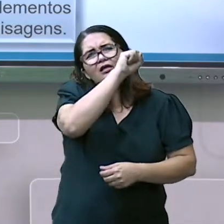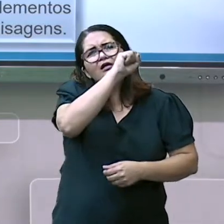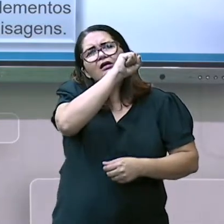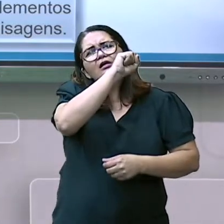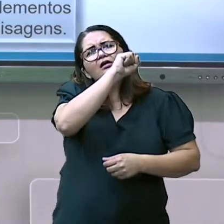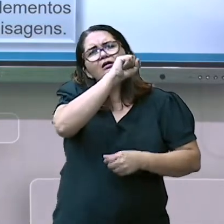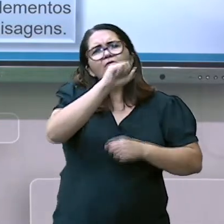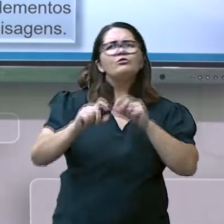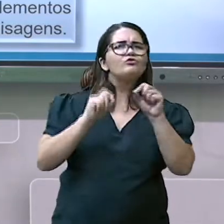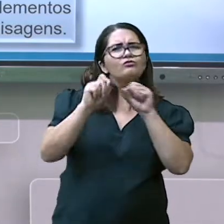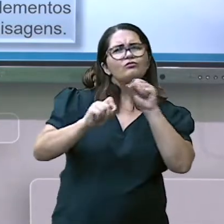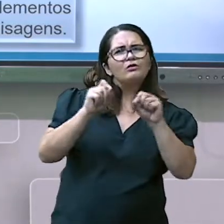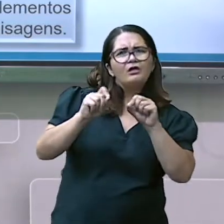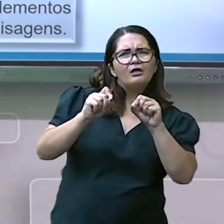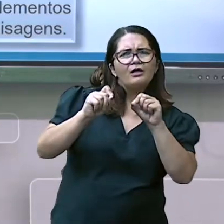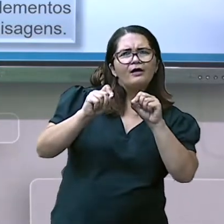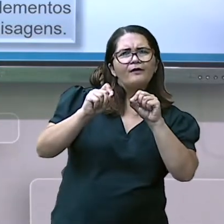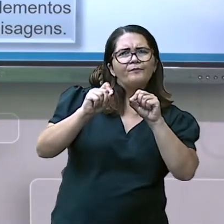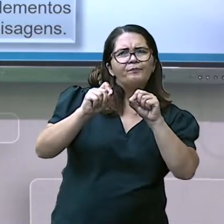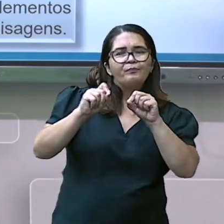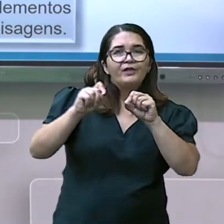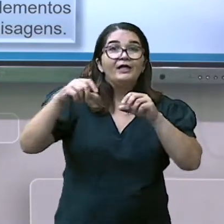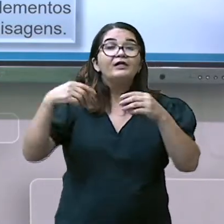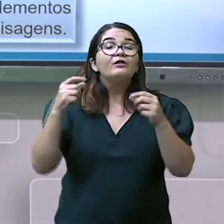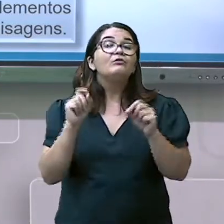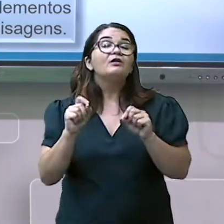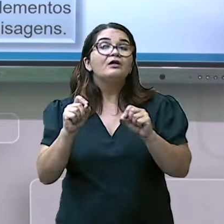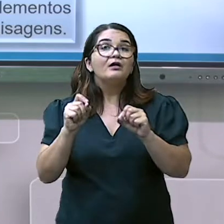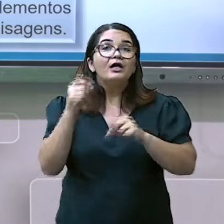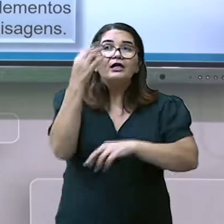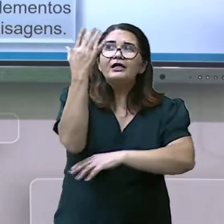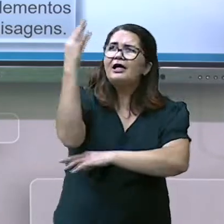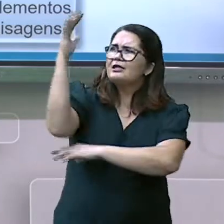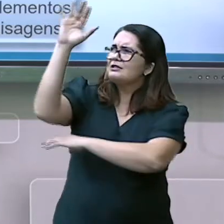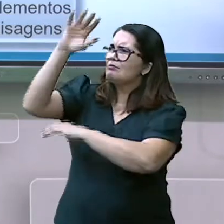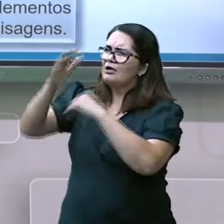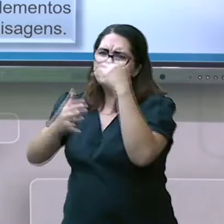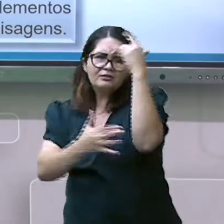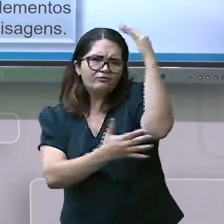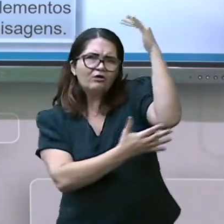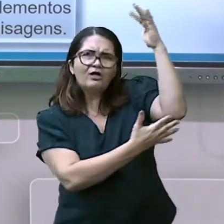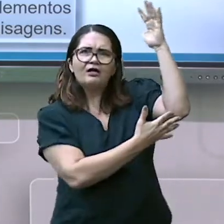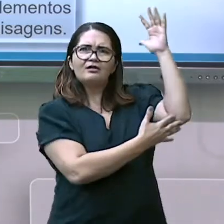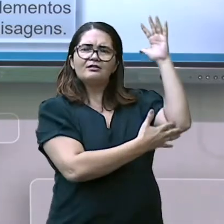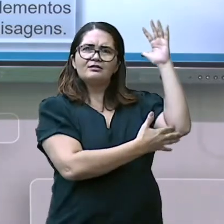as paisagens humanizadas predominem.